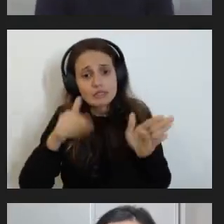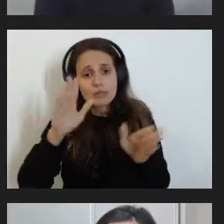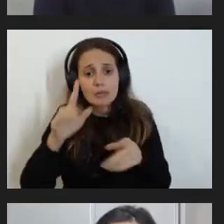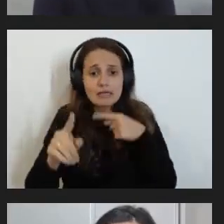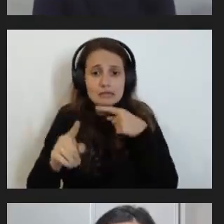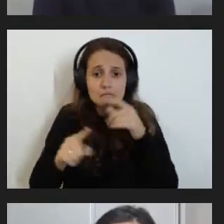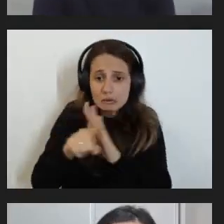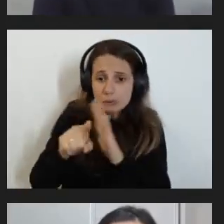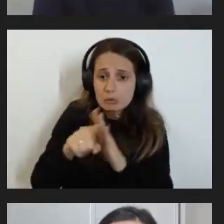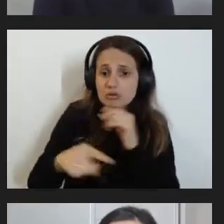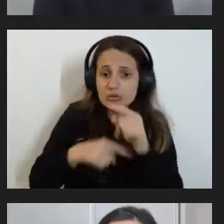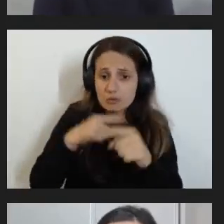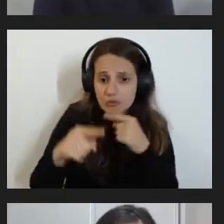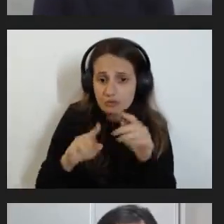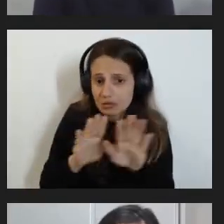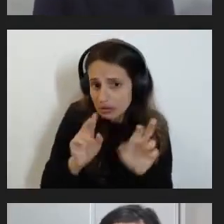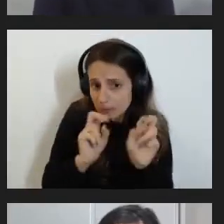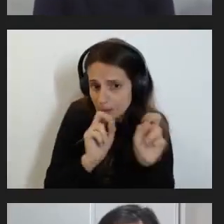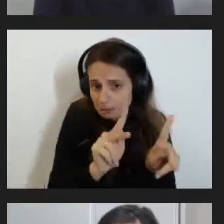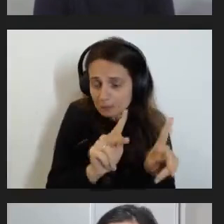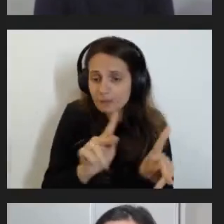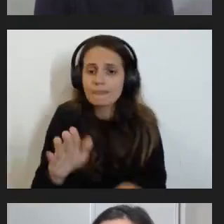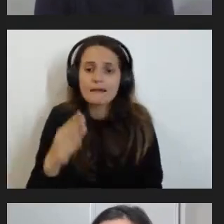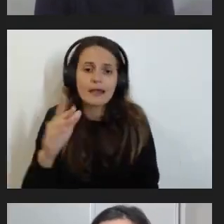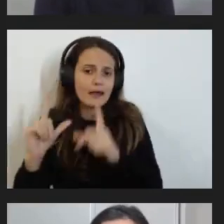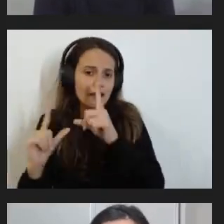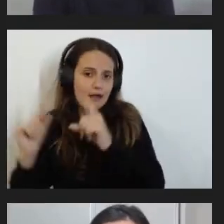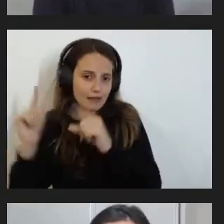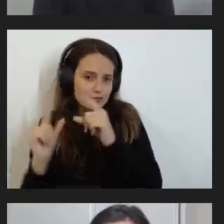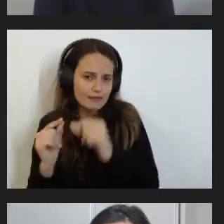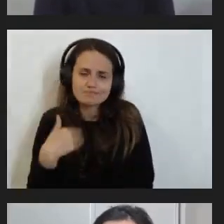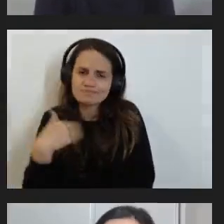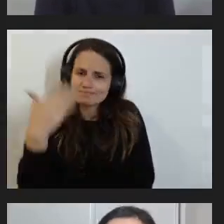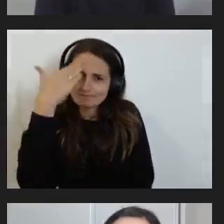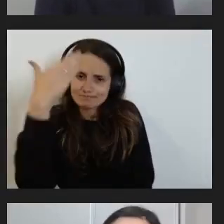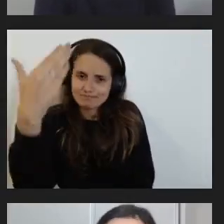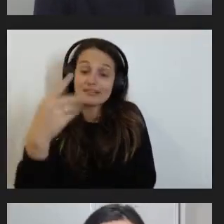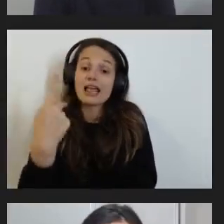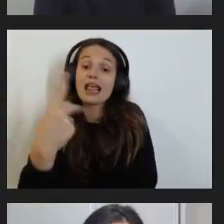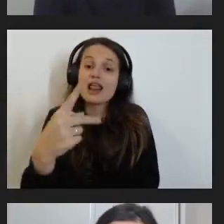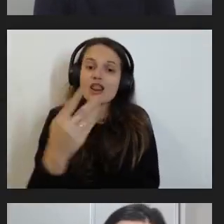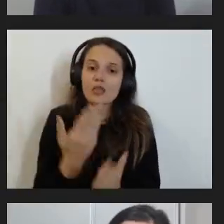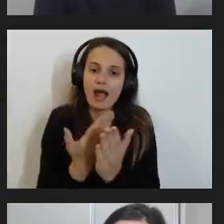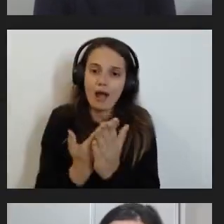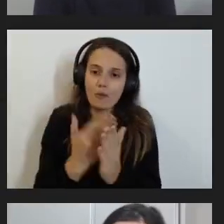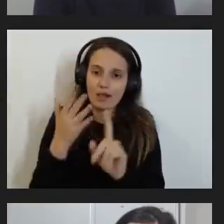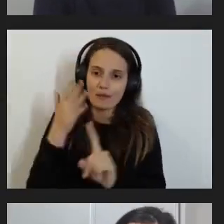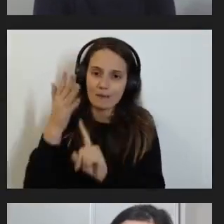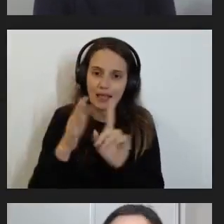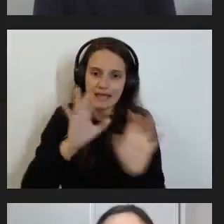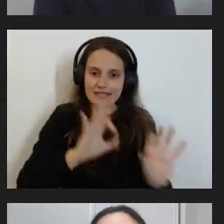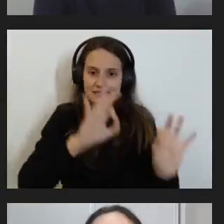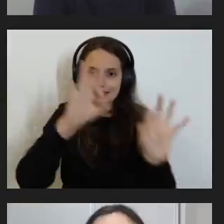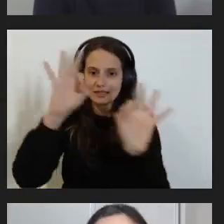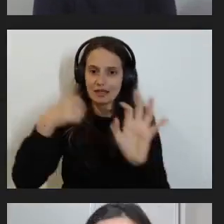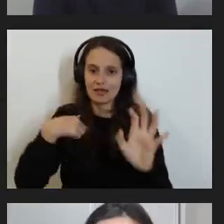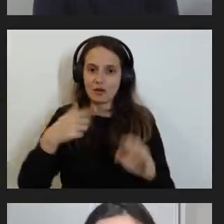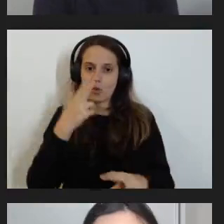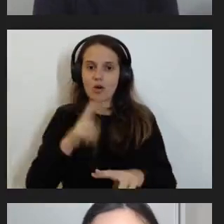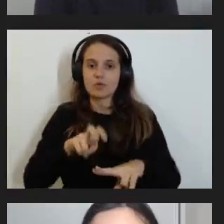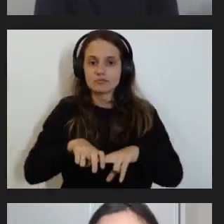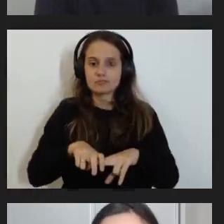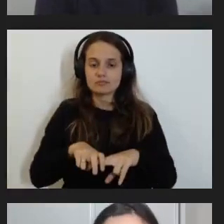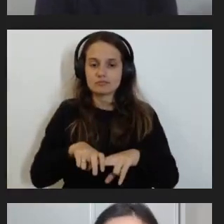a te agradecer. Juro para você que durante toda a tua palestra eu fui trocando de posição. Eu sou uma pessoa que